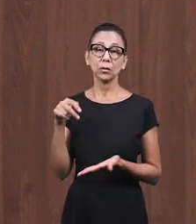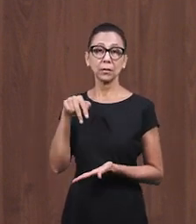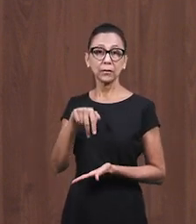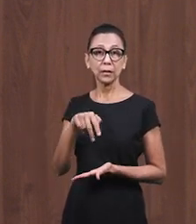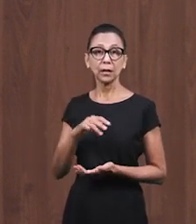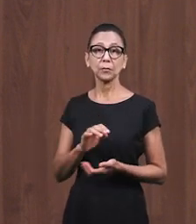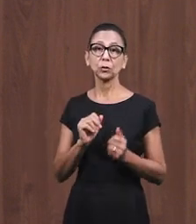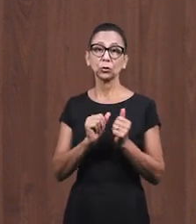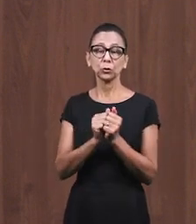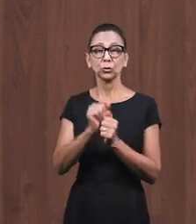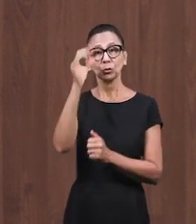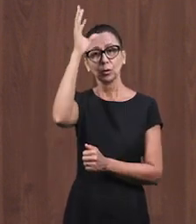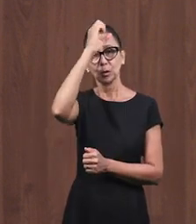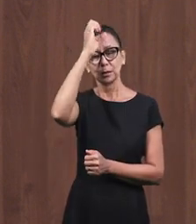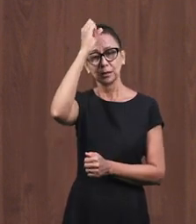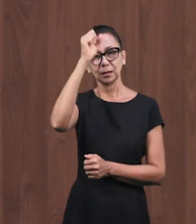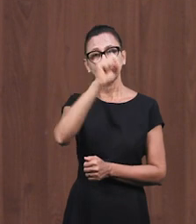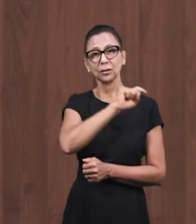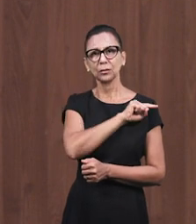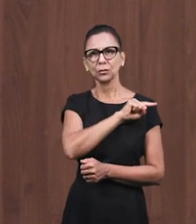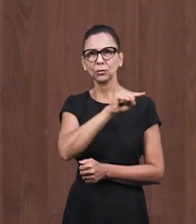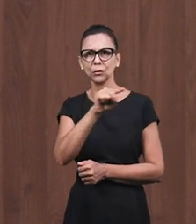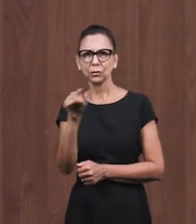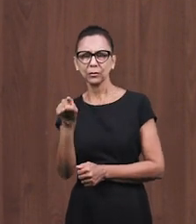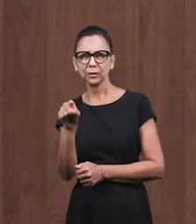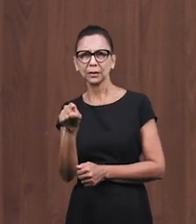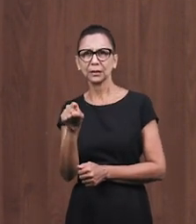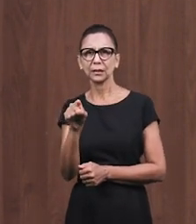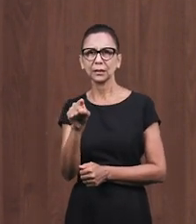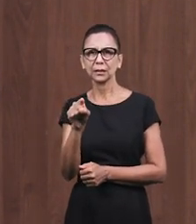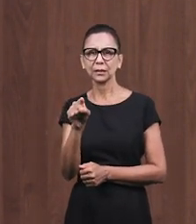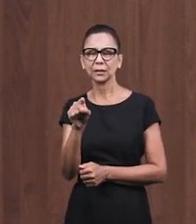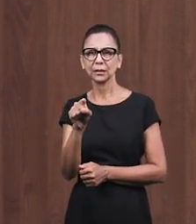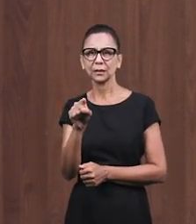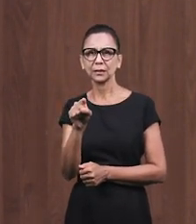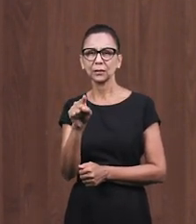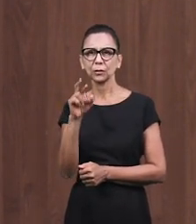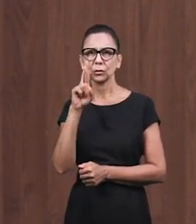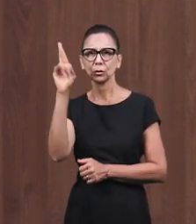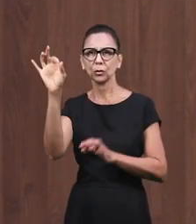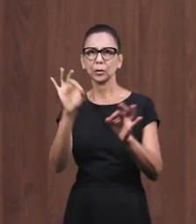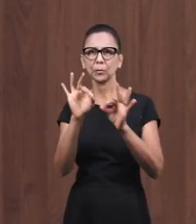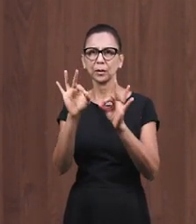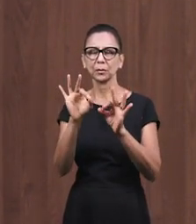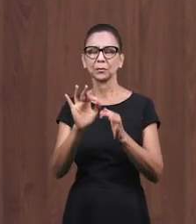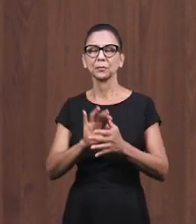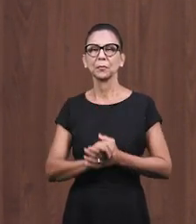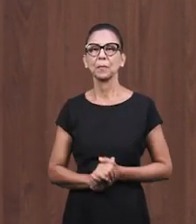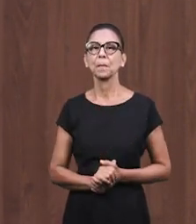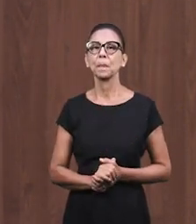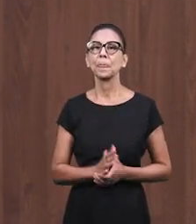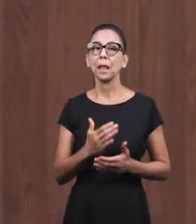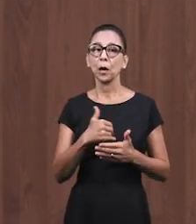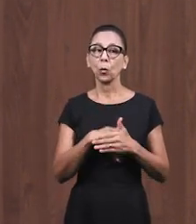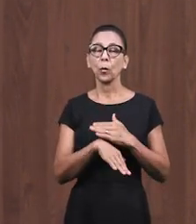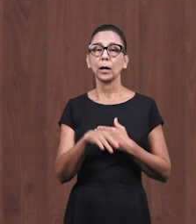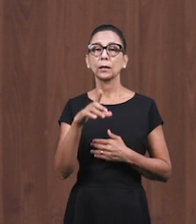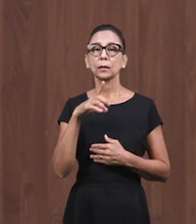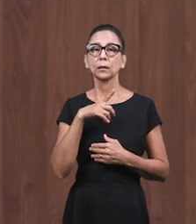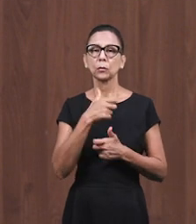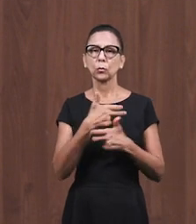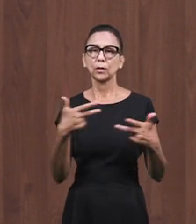aprendermos junto com vocês aquilo que o Senhor preparou para nós. O nosso tema deste mês é Guarda o que